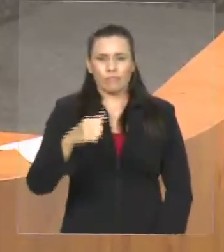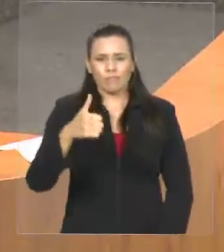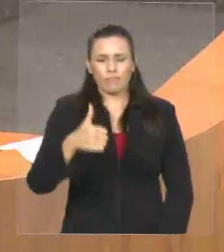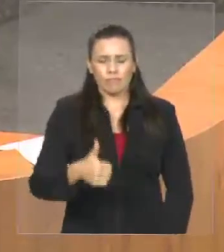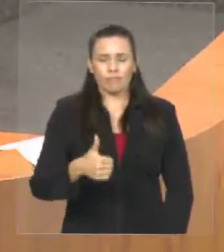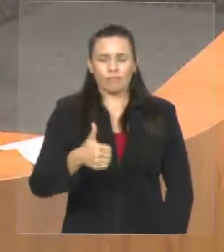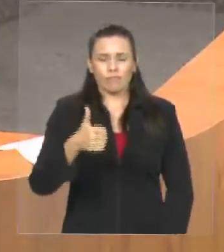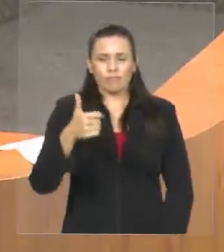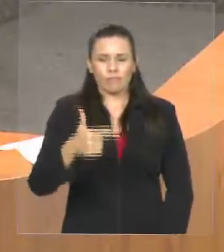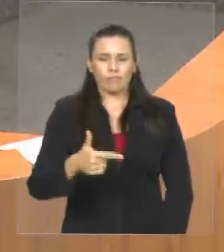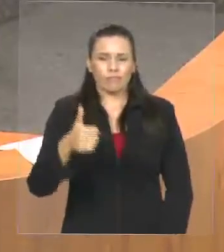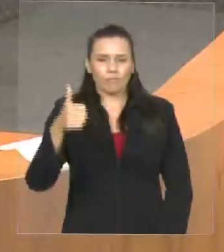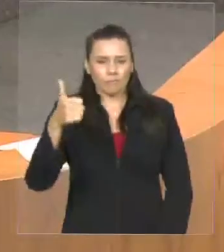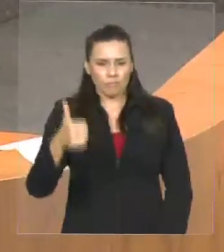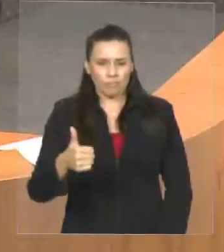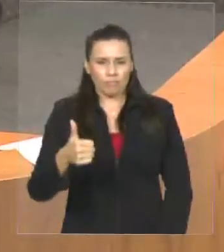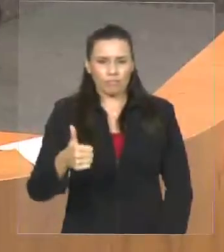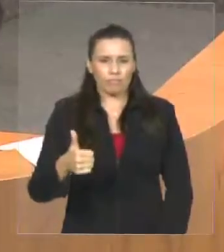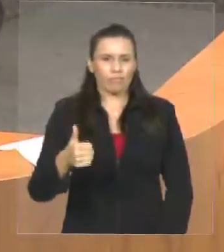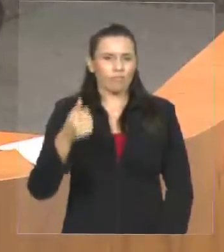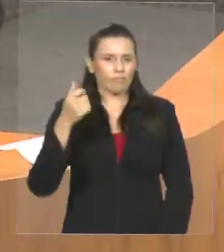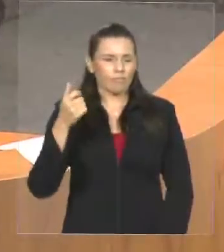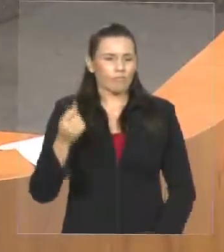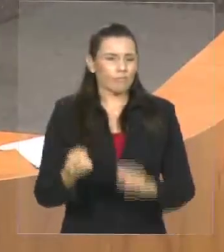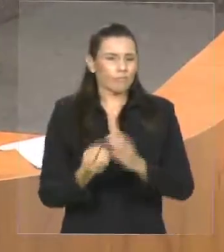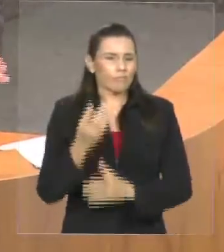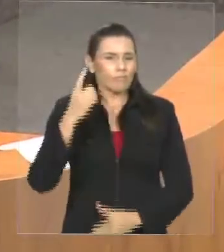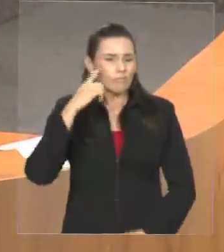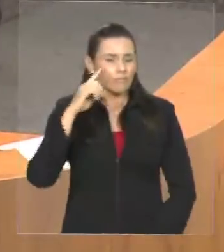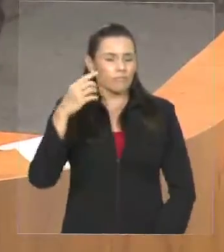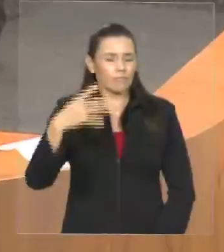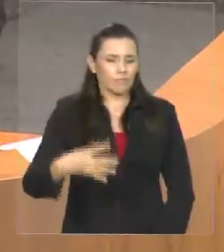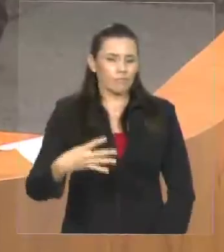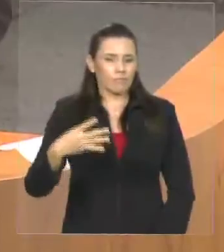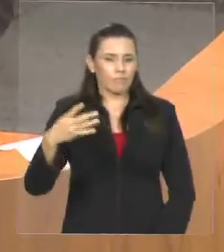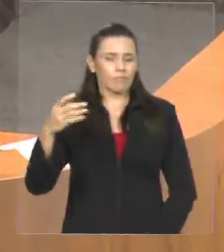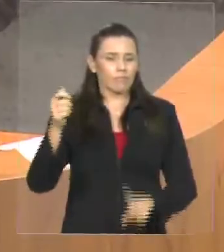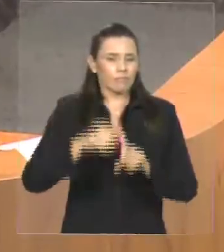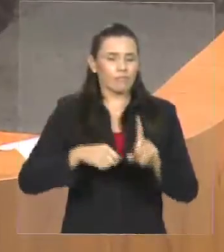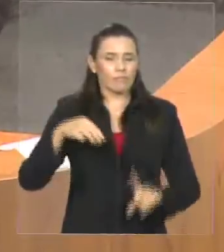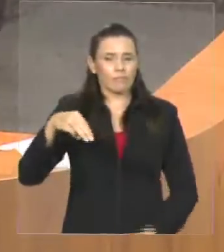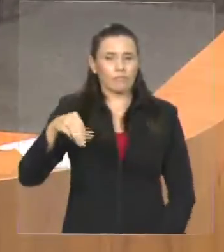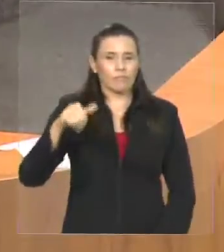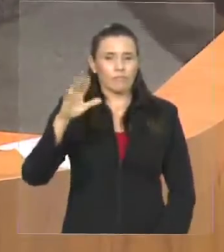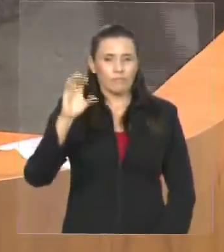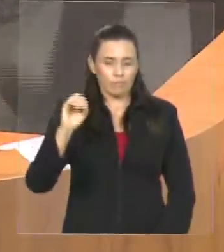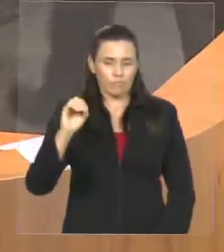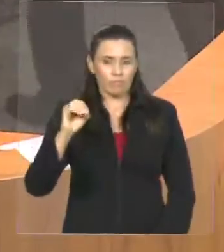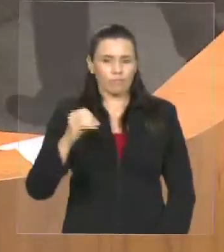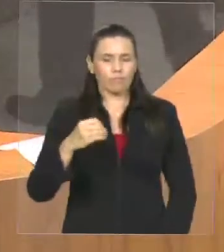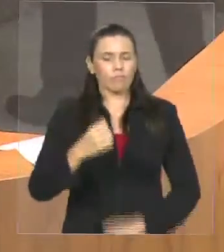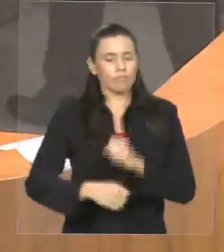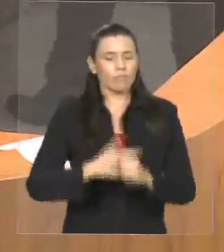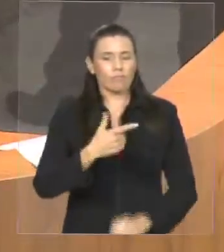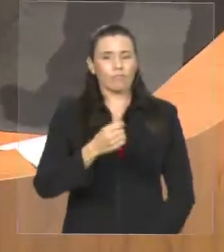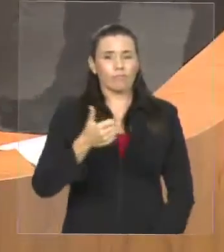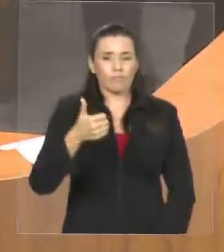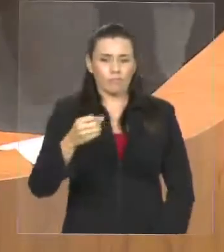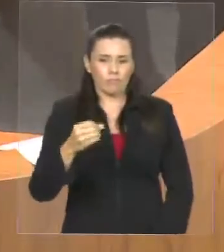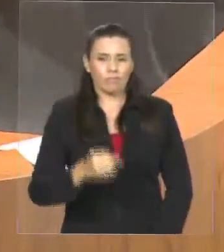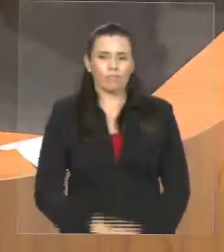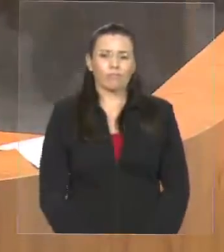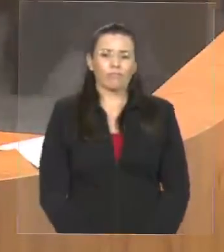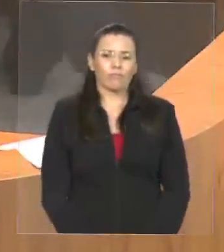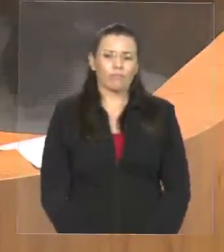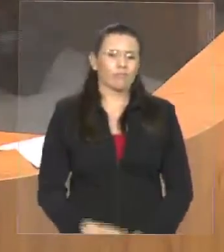9.121, de 4 de março de 2010. O que quer dizer esse artigo? Todas as aquisições internas